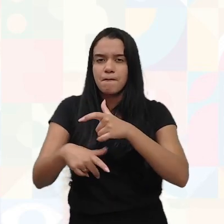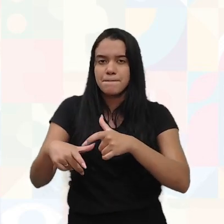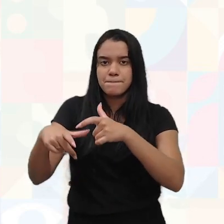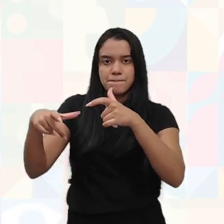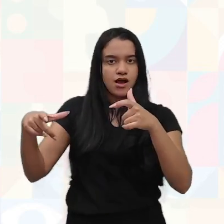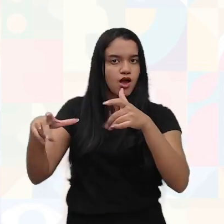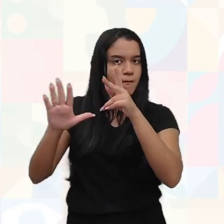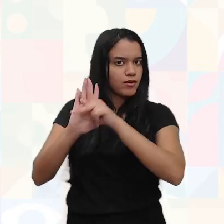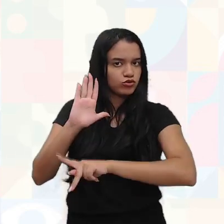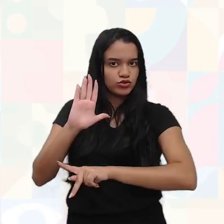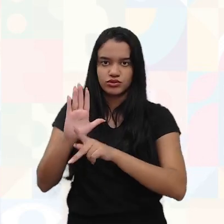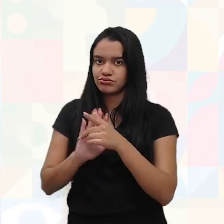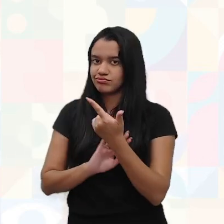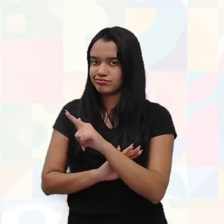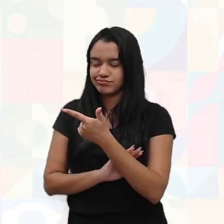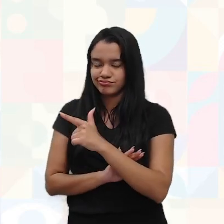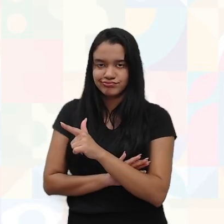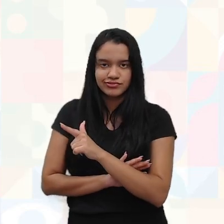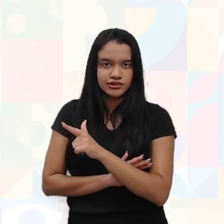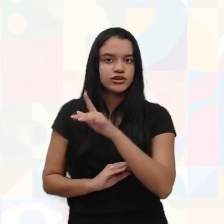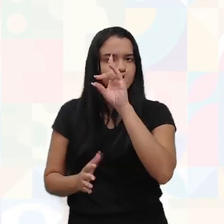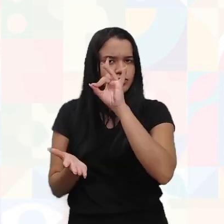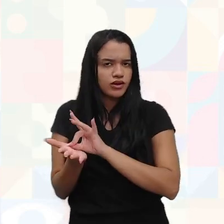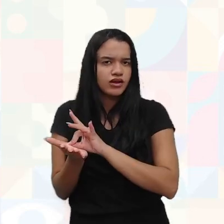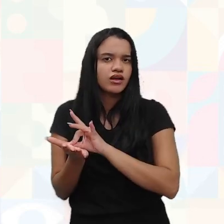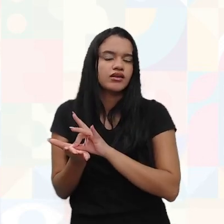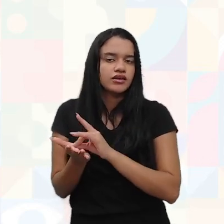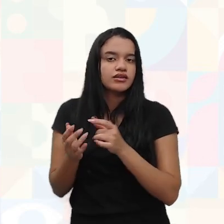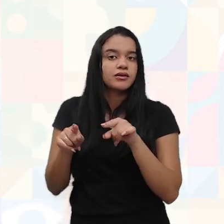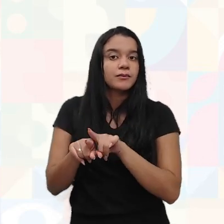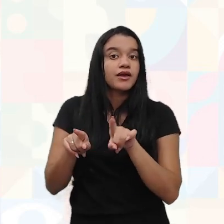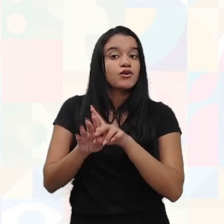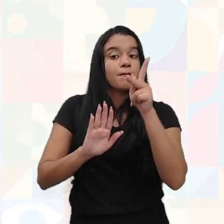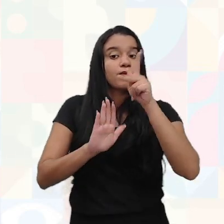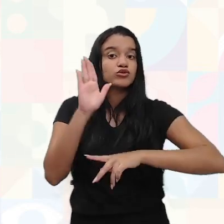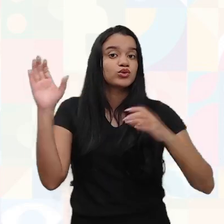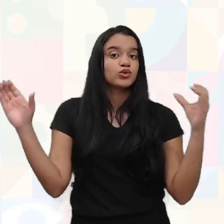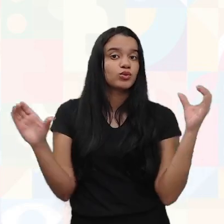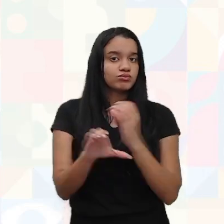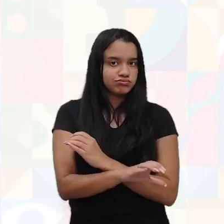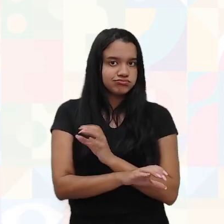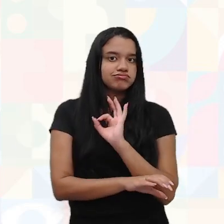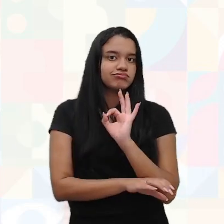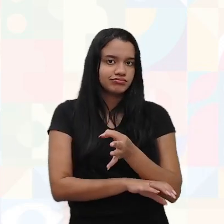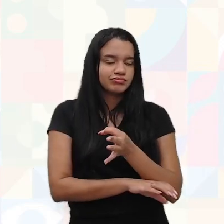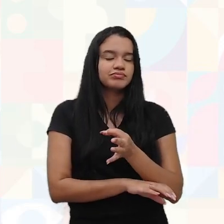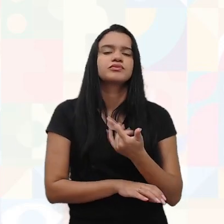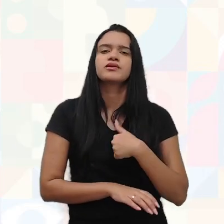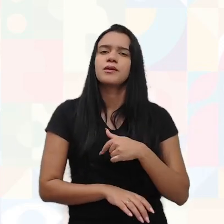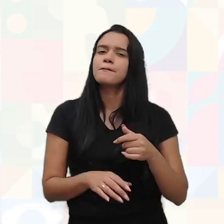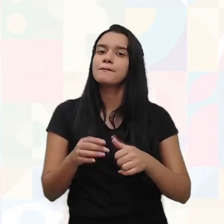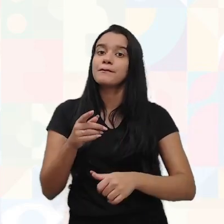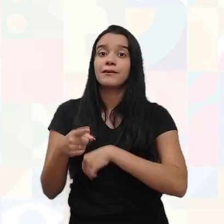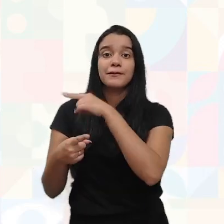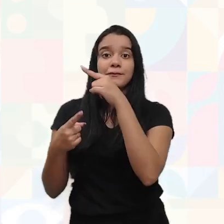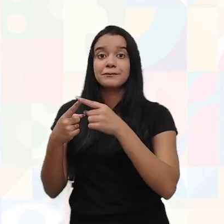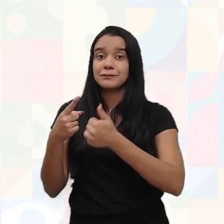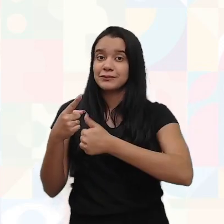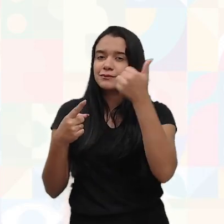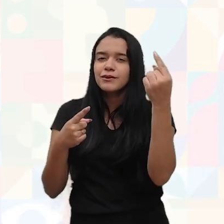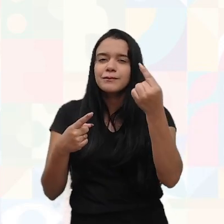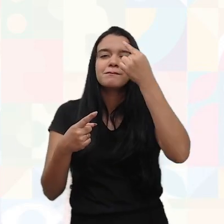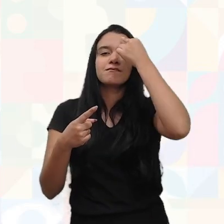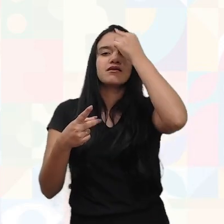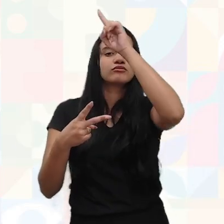tinham um projeto definido, né? O que a gente chama de projeto total, né? Que primeiro você pensa, passa para o papel